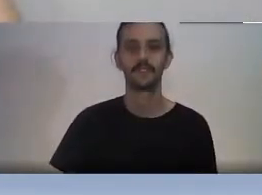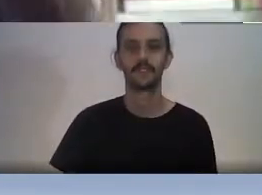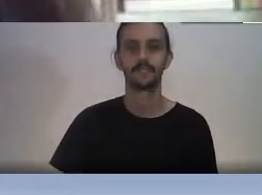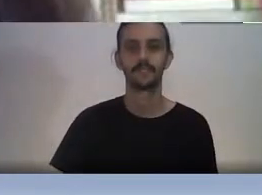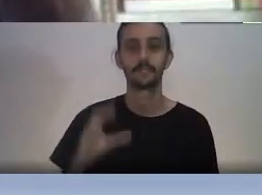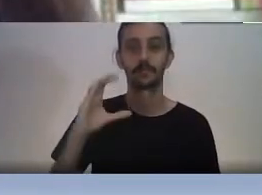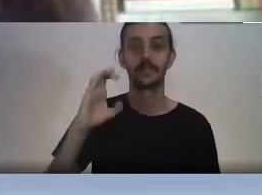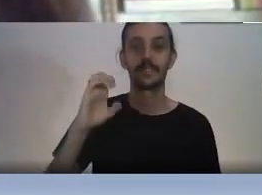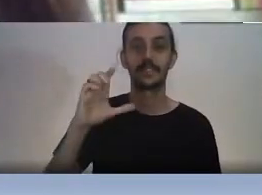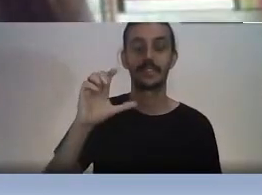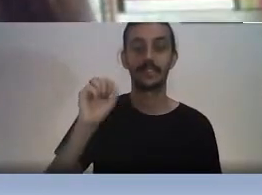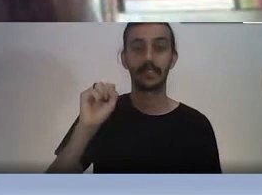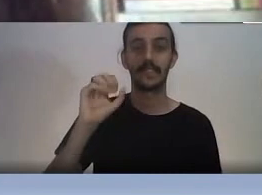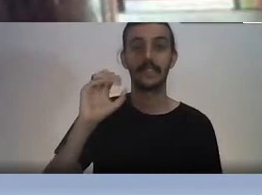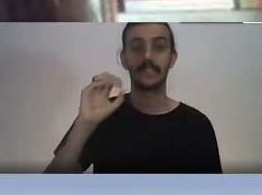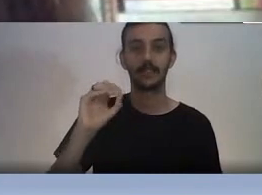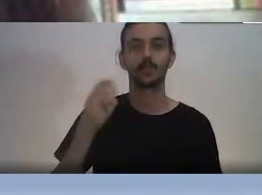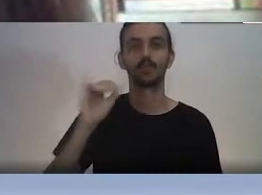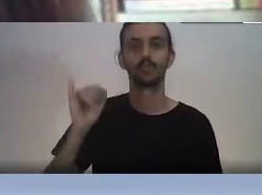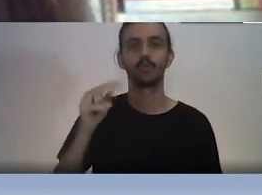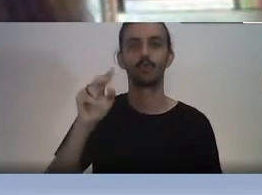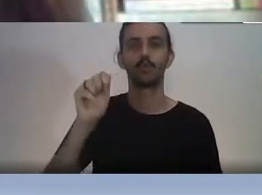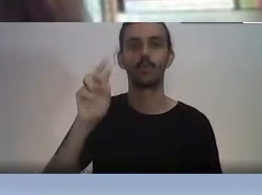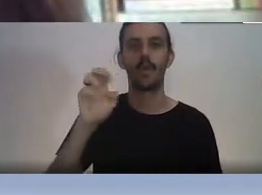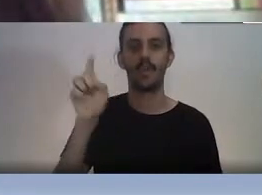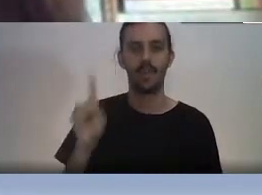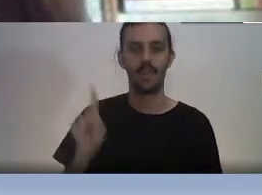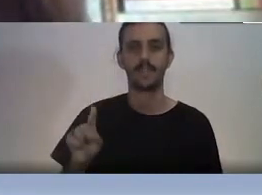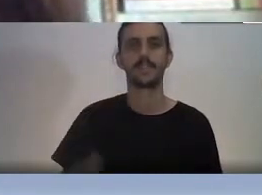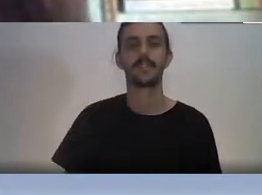Celso Juarez Santos da Rosa Júnior.